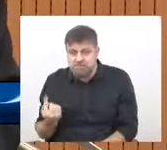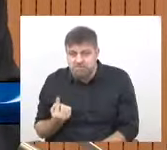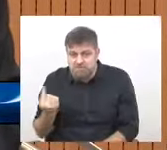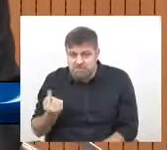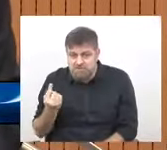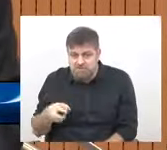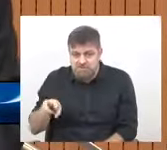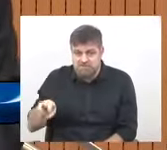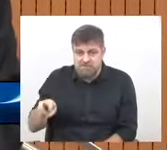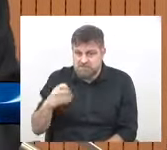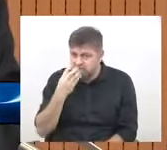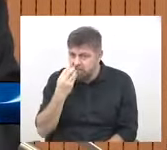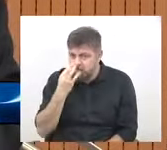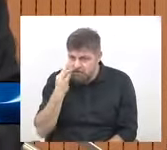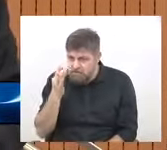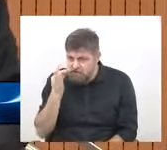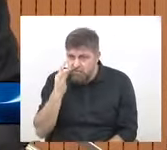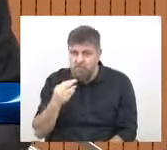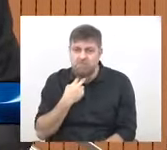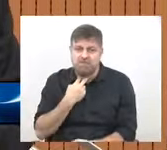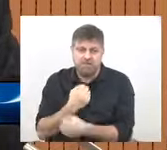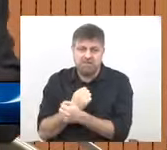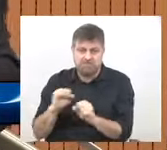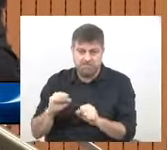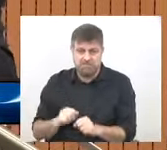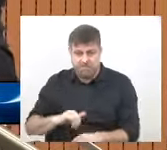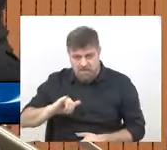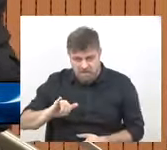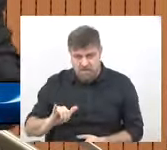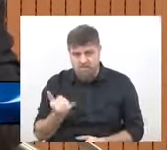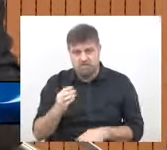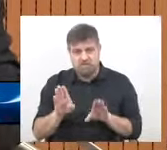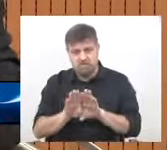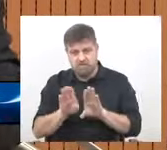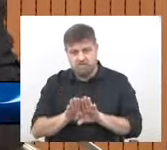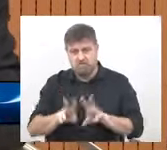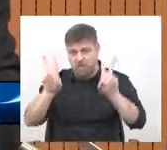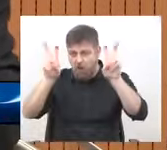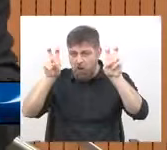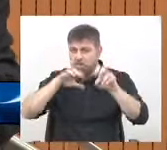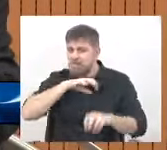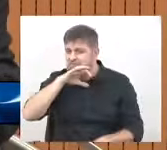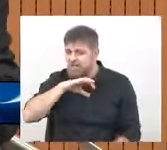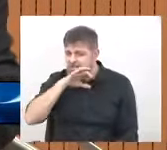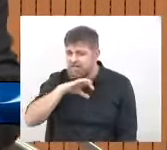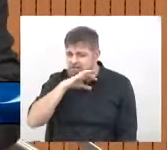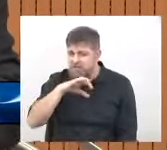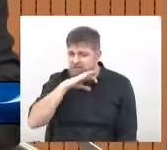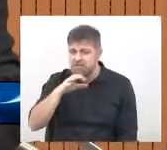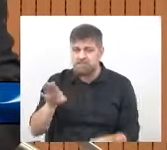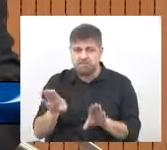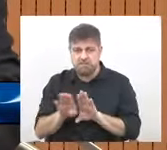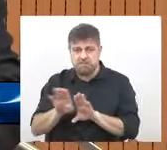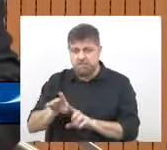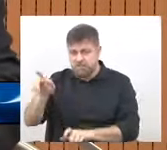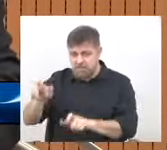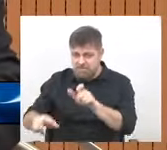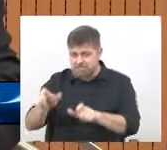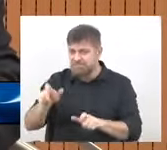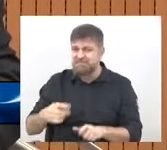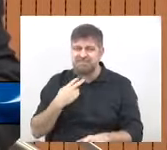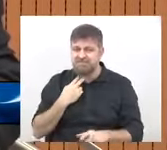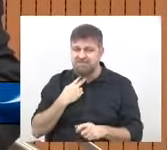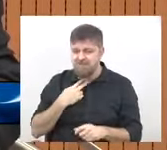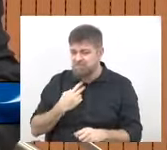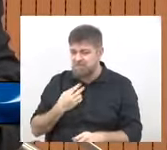defender sozinho. Aproveitando e falando sobre animais e aqueles que não têm capacidade